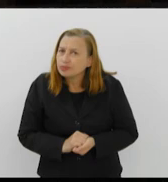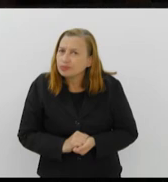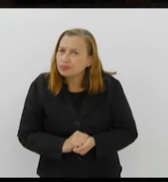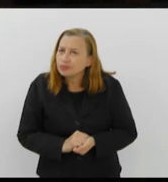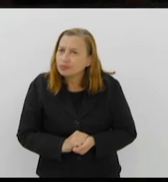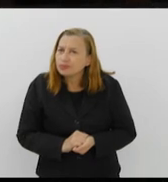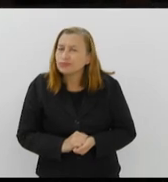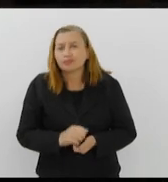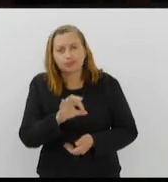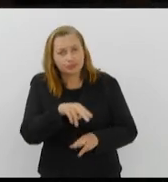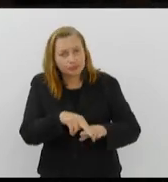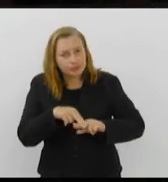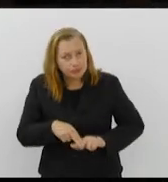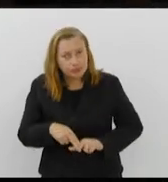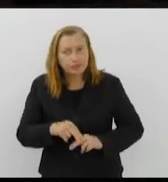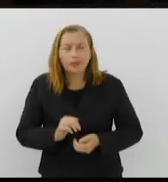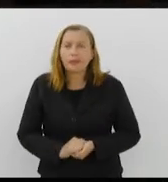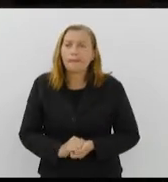Por isso